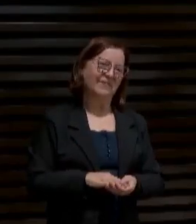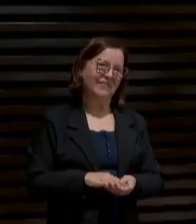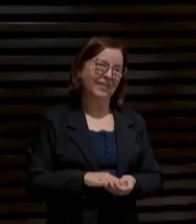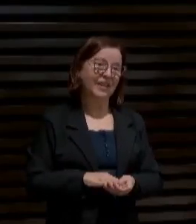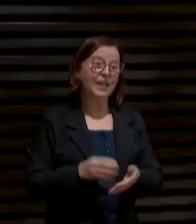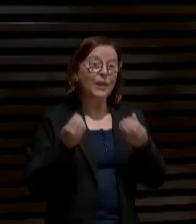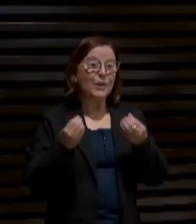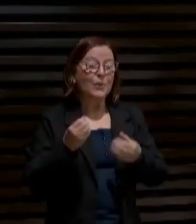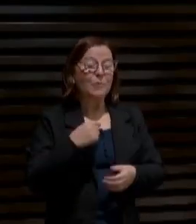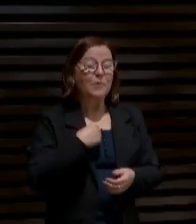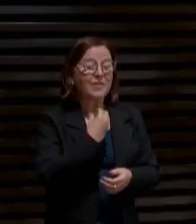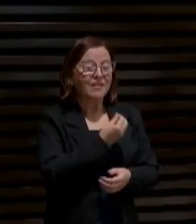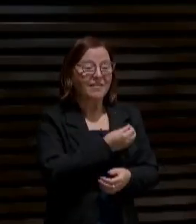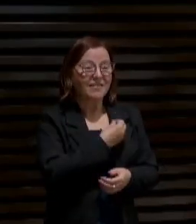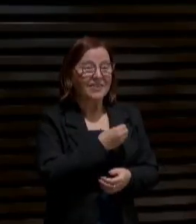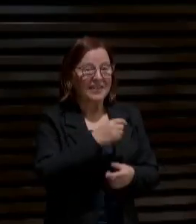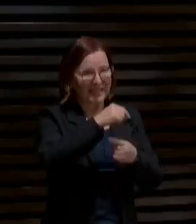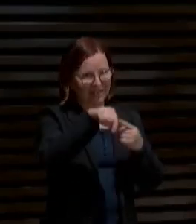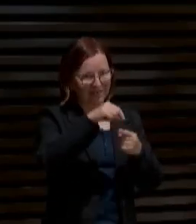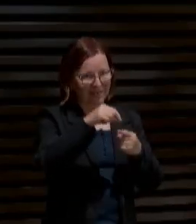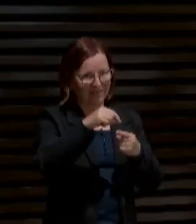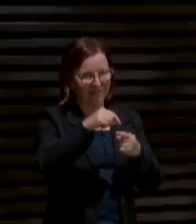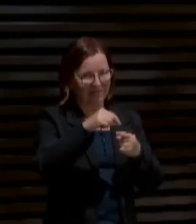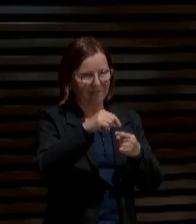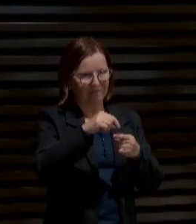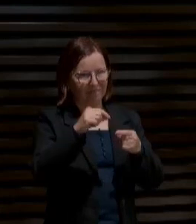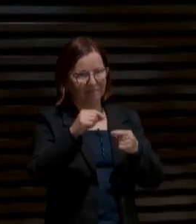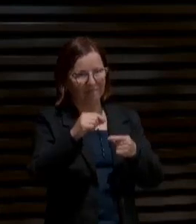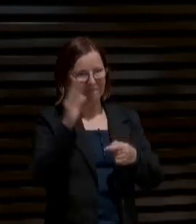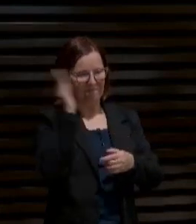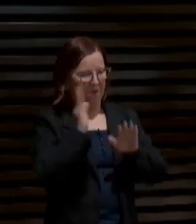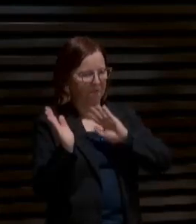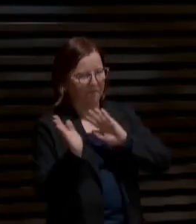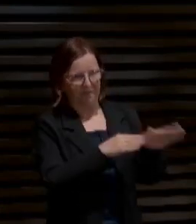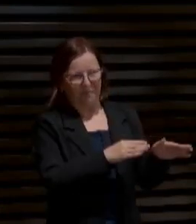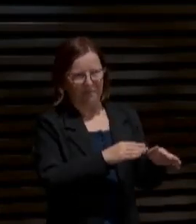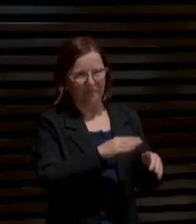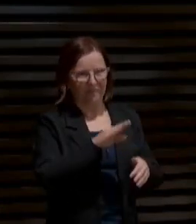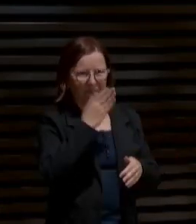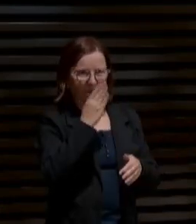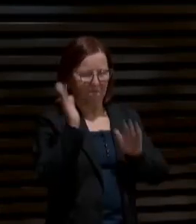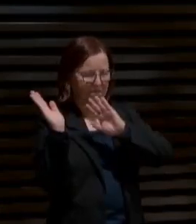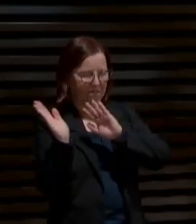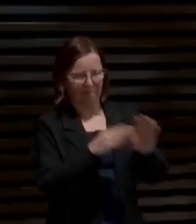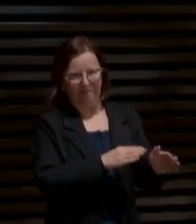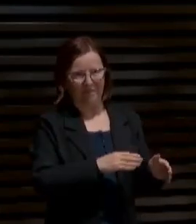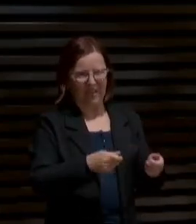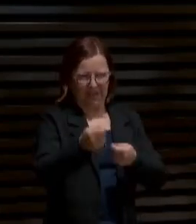santidade abandona maldade o abandono engano aquele negócio que você faz lá